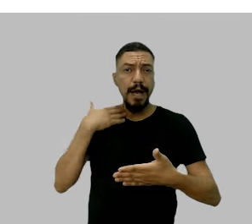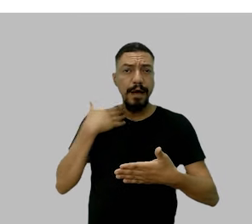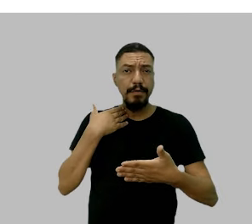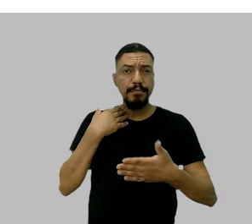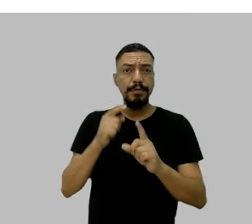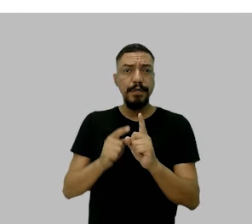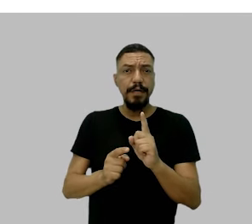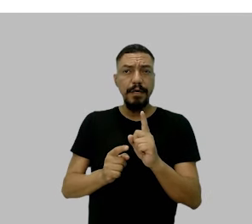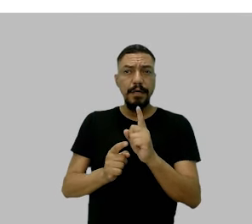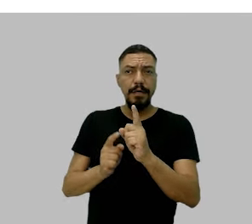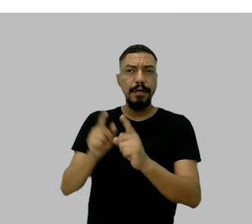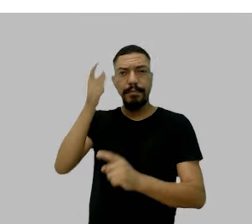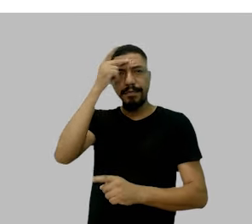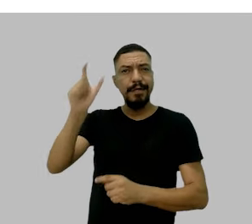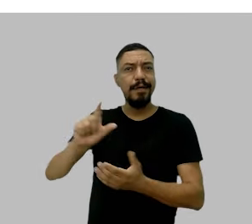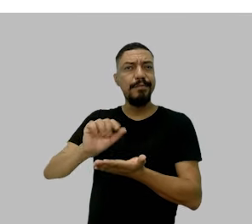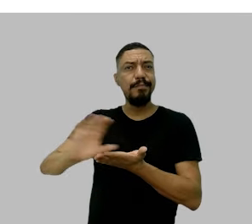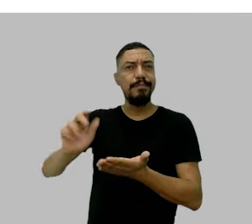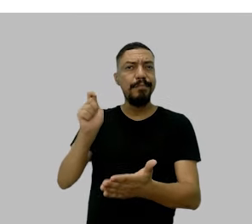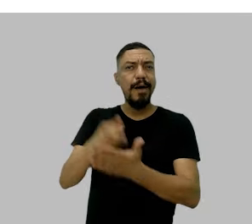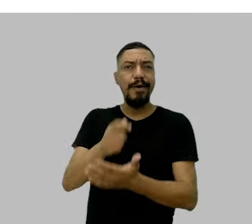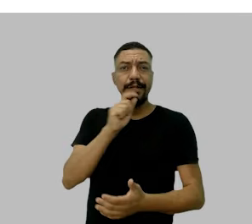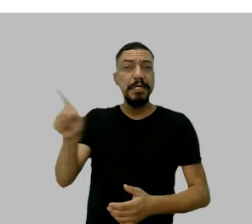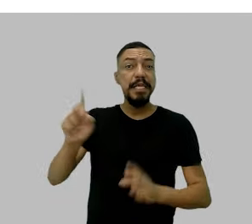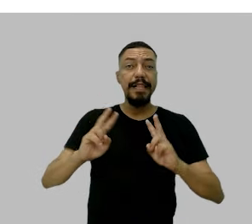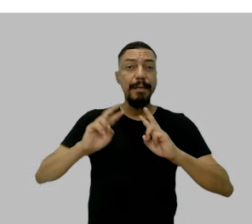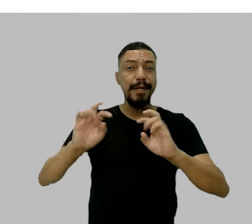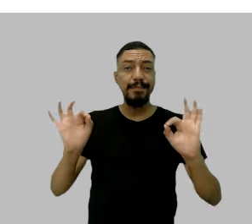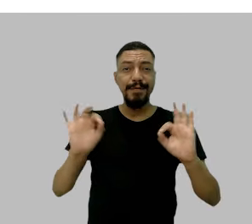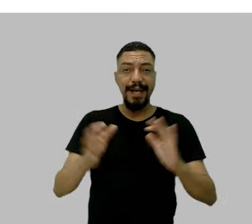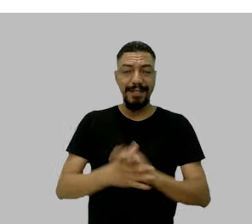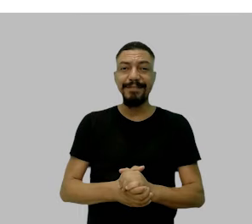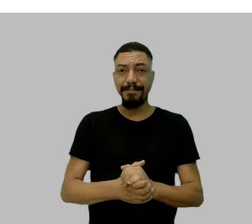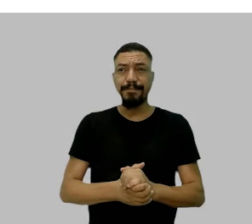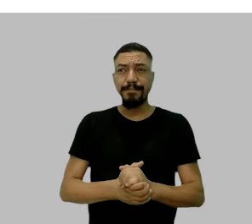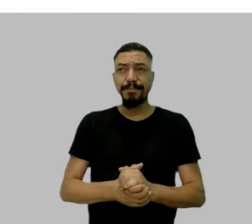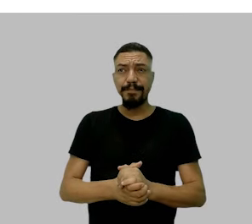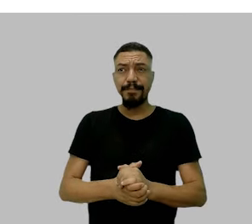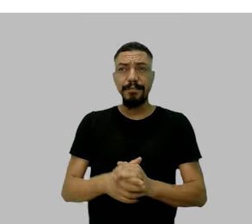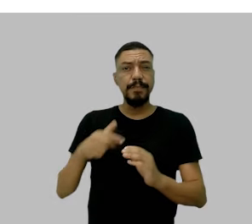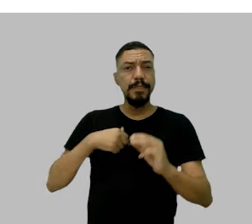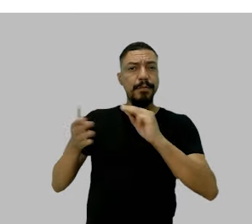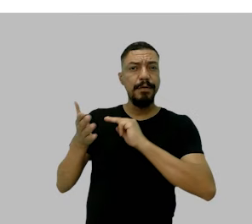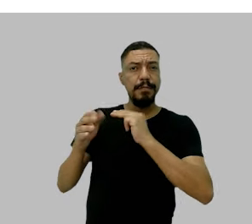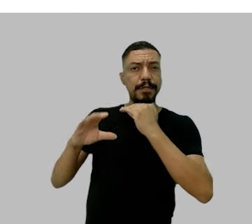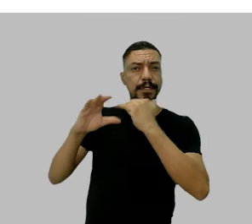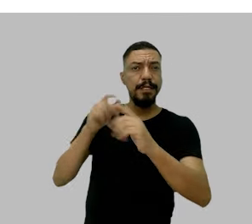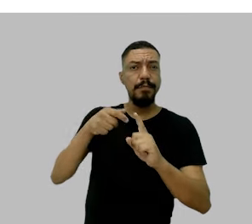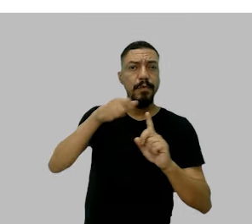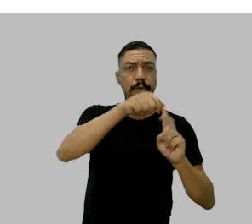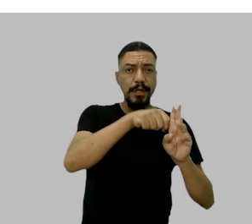a pessoa não tinha sido paga. E a pessoa nem percebeu que não tinha sido paga, diga-se de passagem. A gente mandou uma mensagem 4 meses depois falando,